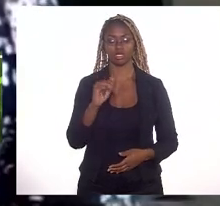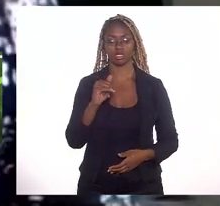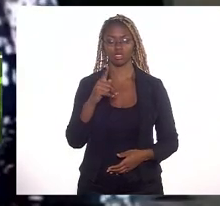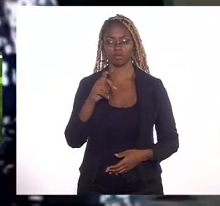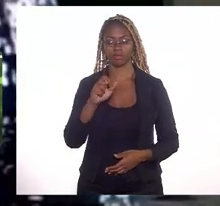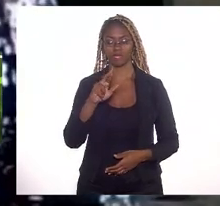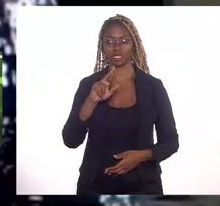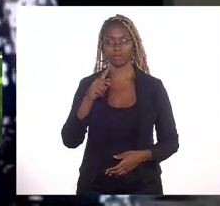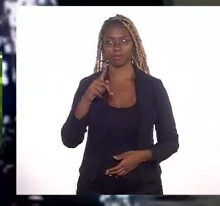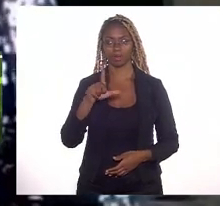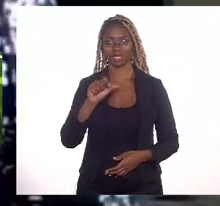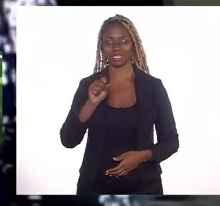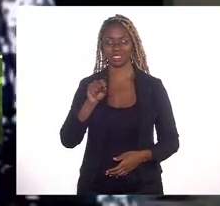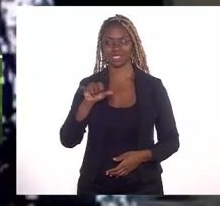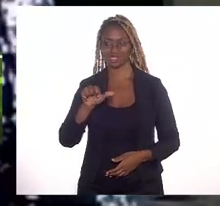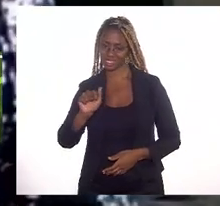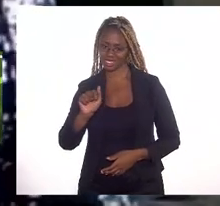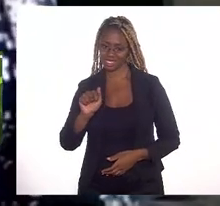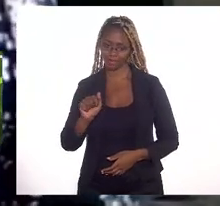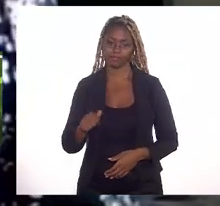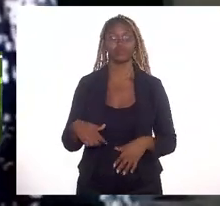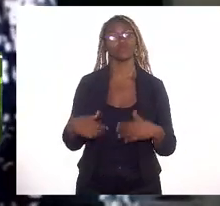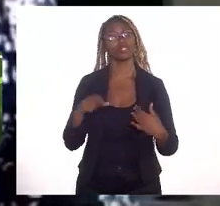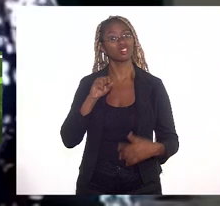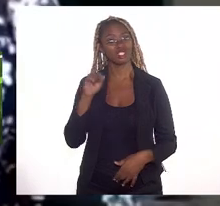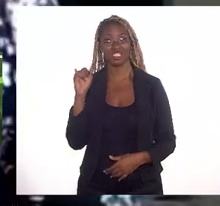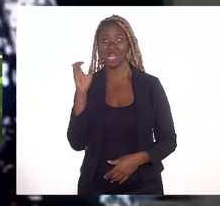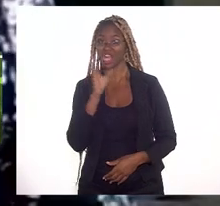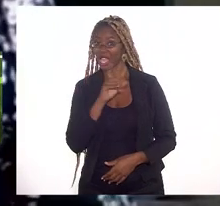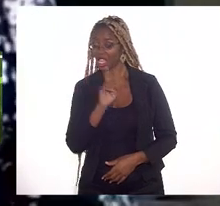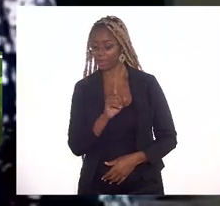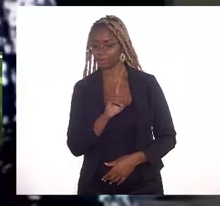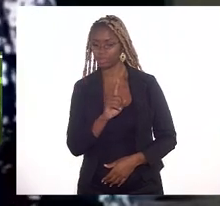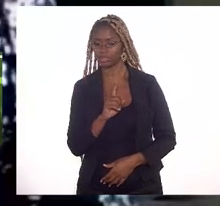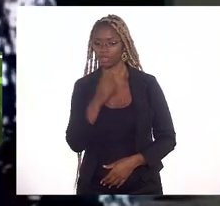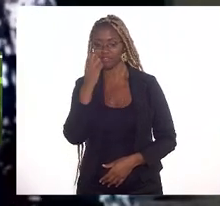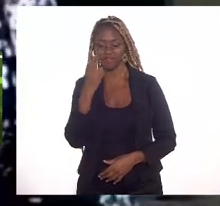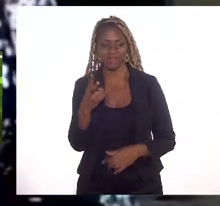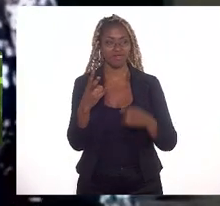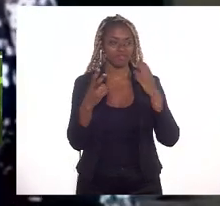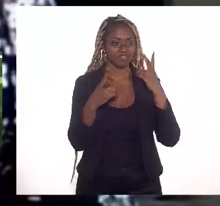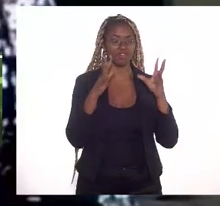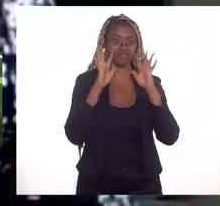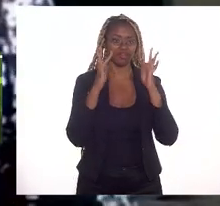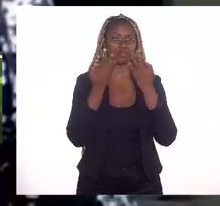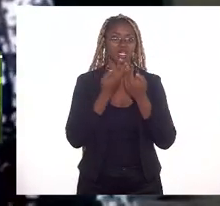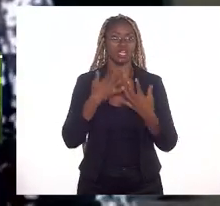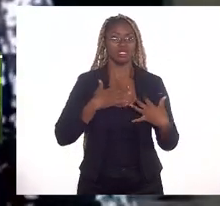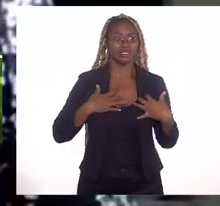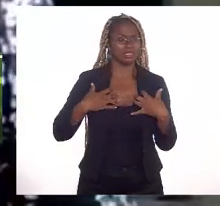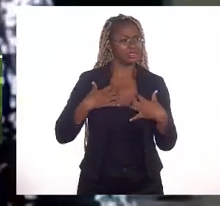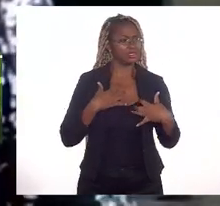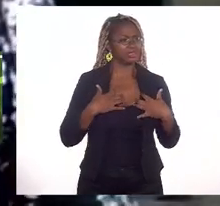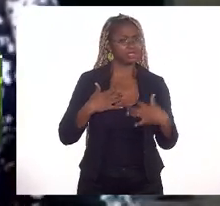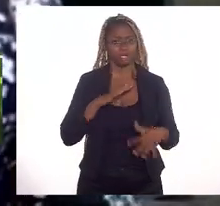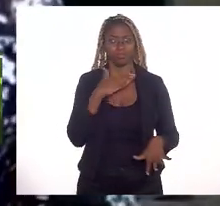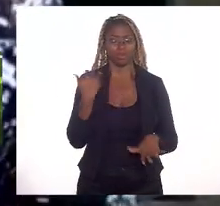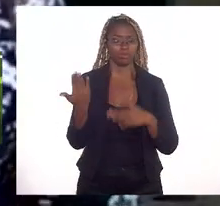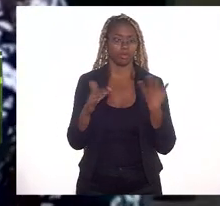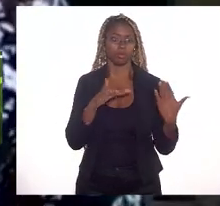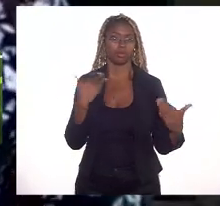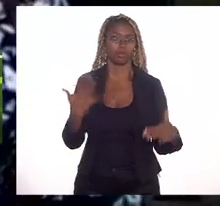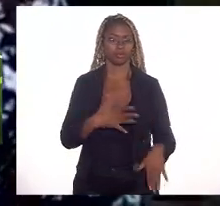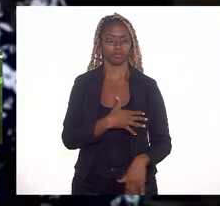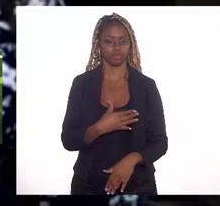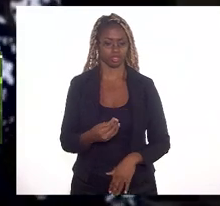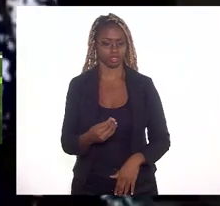congênita, se esse diagnóstico não foi feito rápido, infelizmente vamos ver muitas famílias no desespero pela morte dos seus filhos.